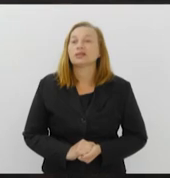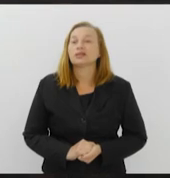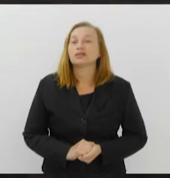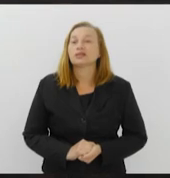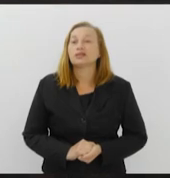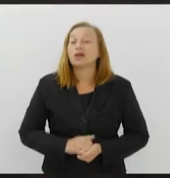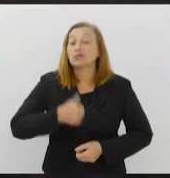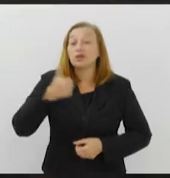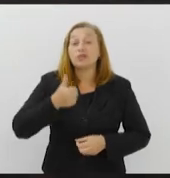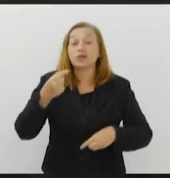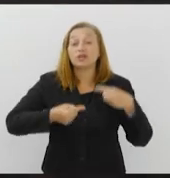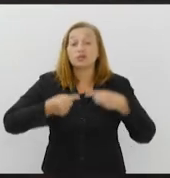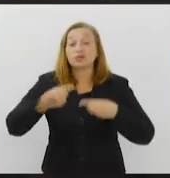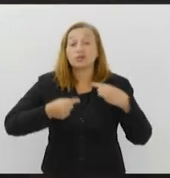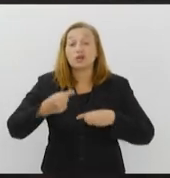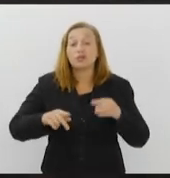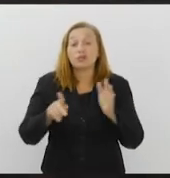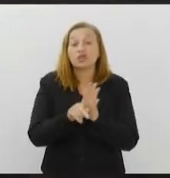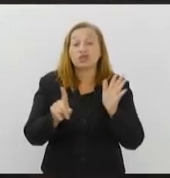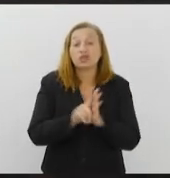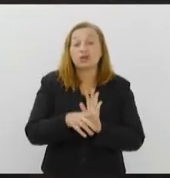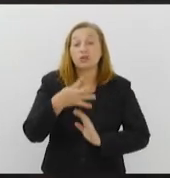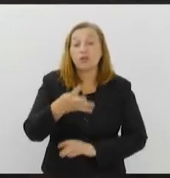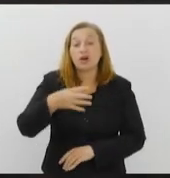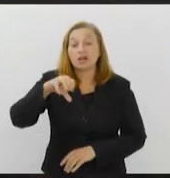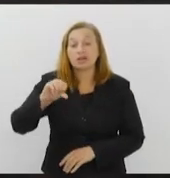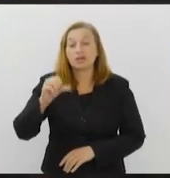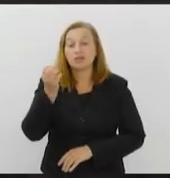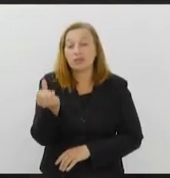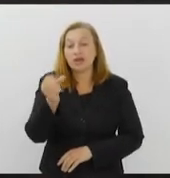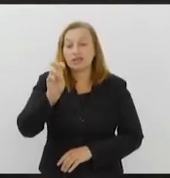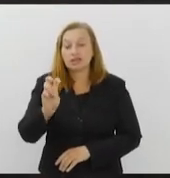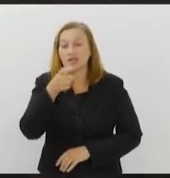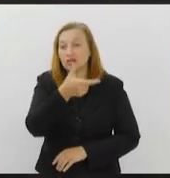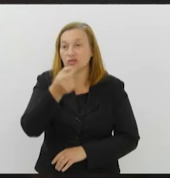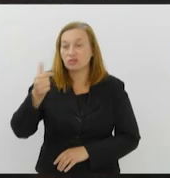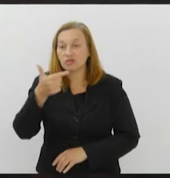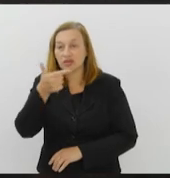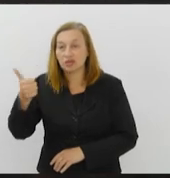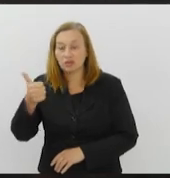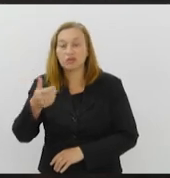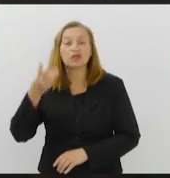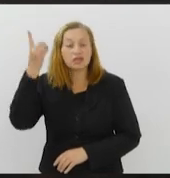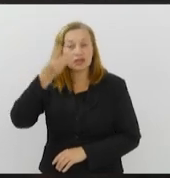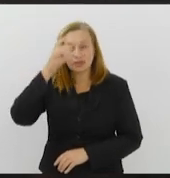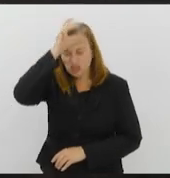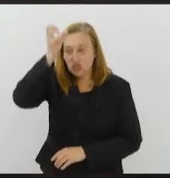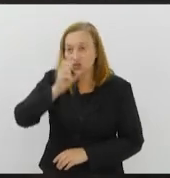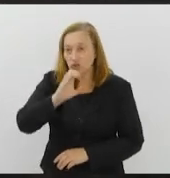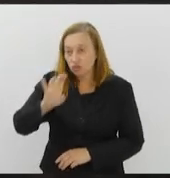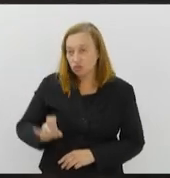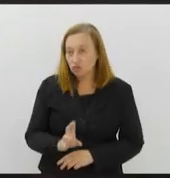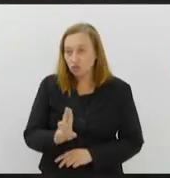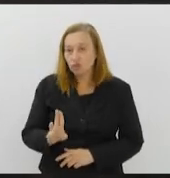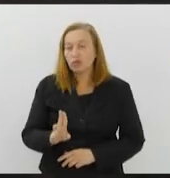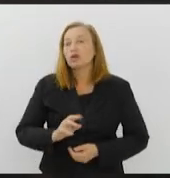ordinária, em primeira discussão, projeto de lei número 4965, de autoria do deputado Tia Ju,